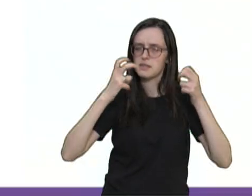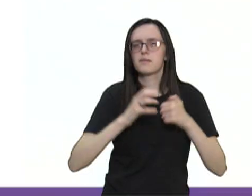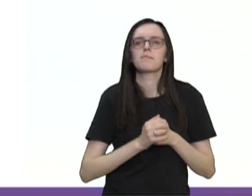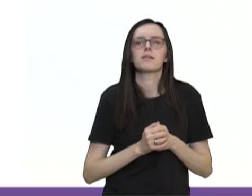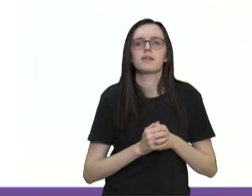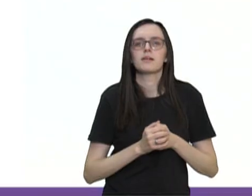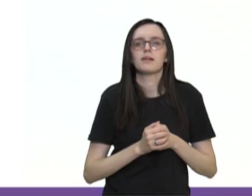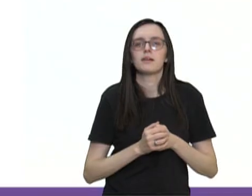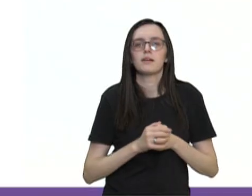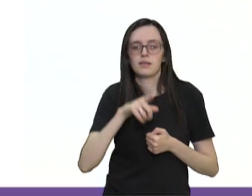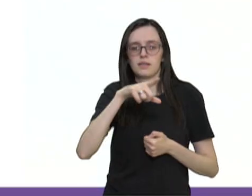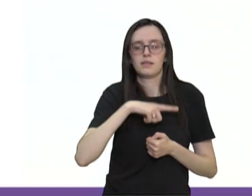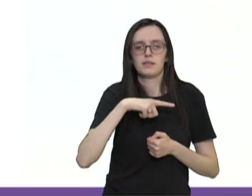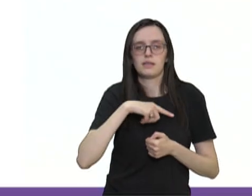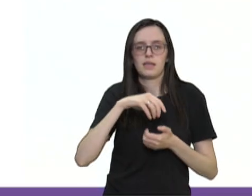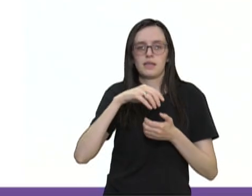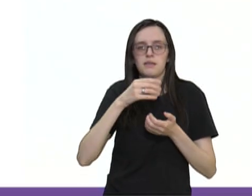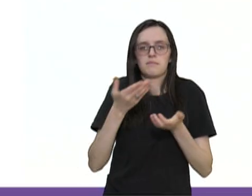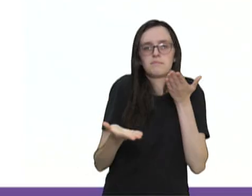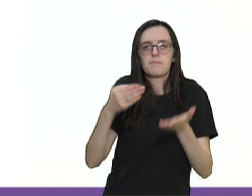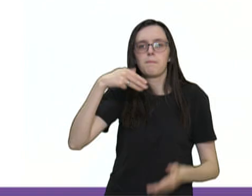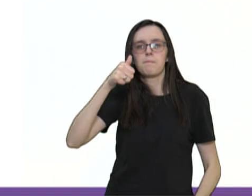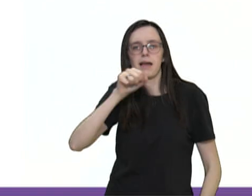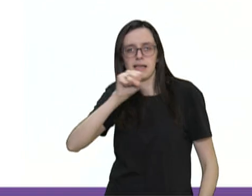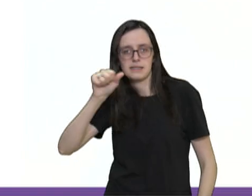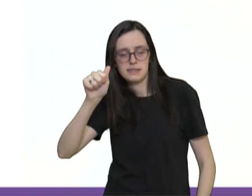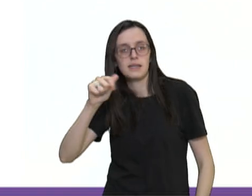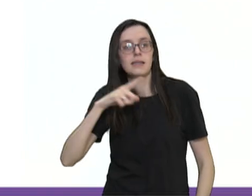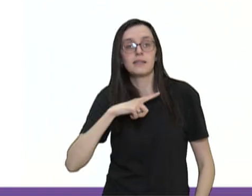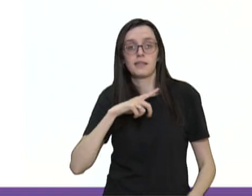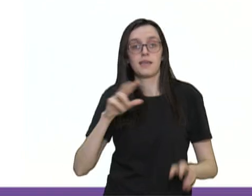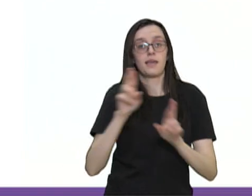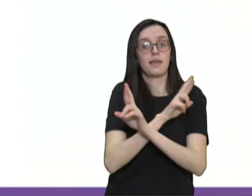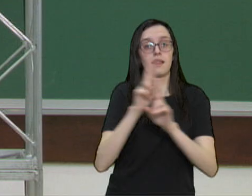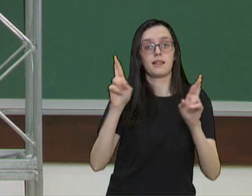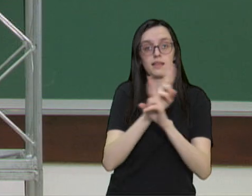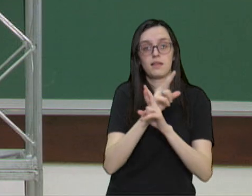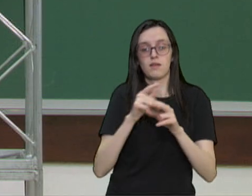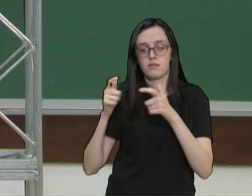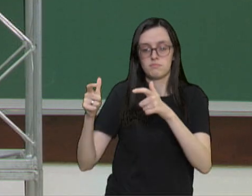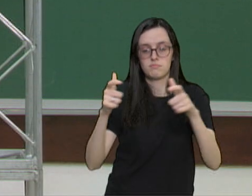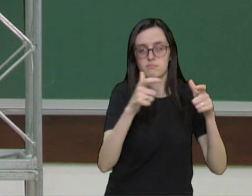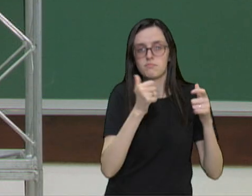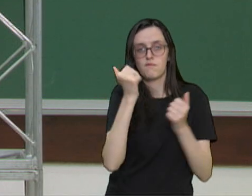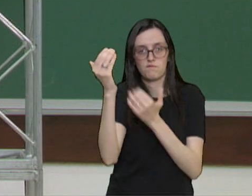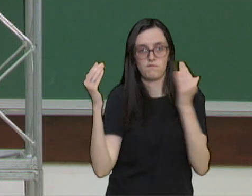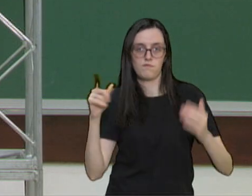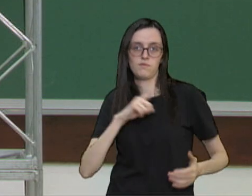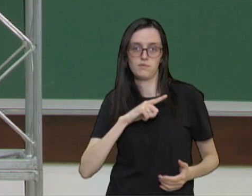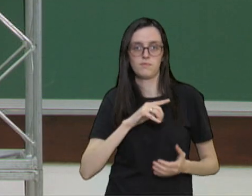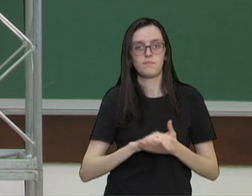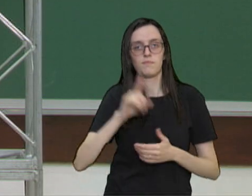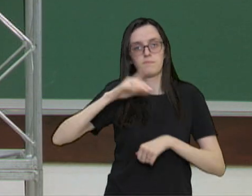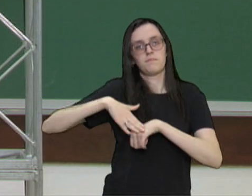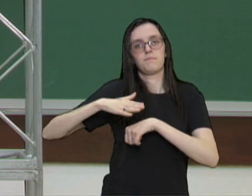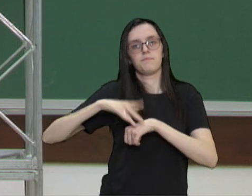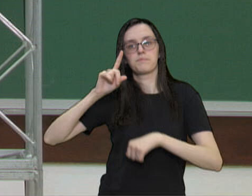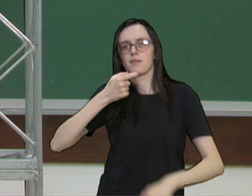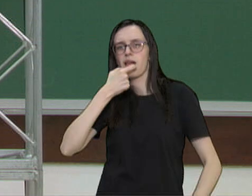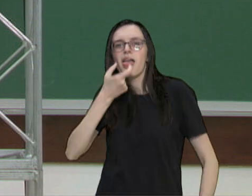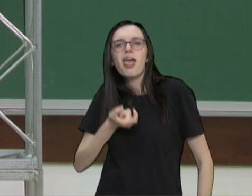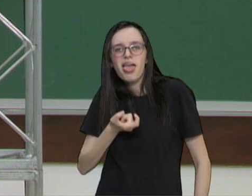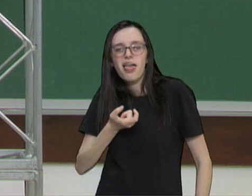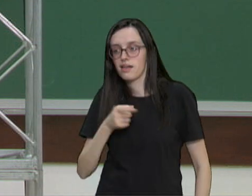que a massa interfere na curvatura espaço-tempo ao seu redor. Esse é um conceito desenvolvido por Albert Einstein quando